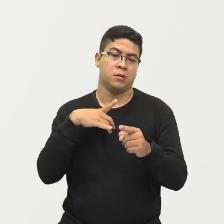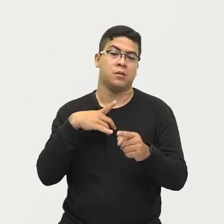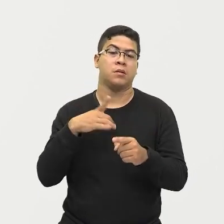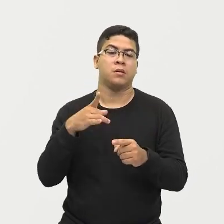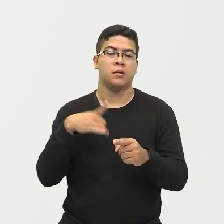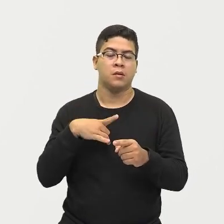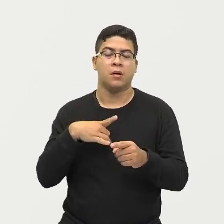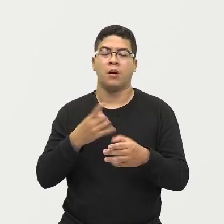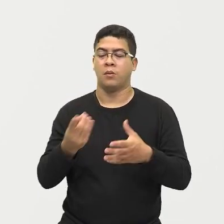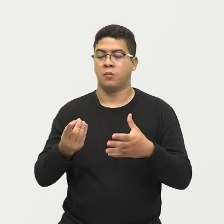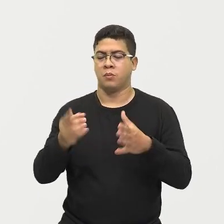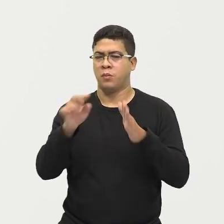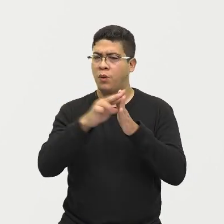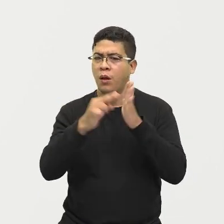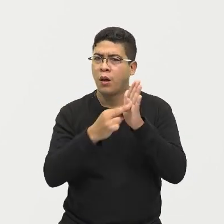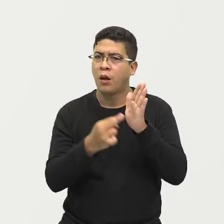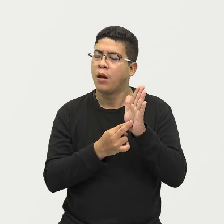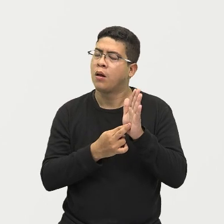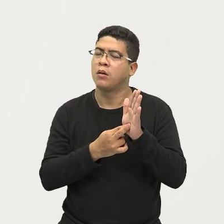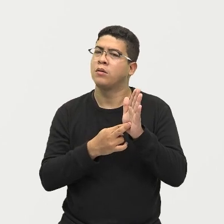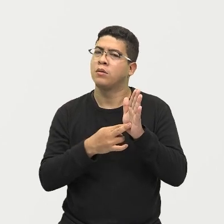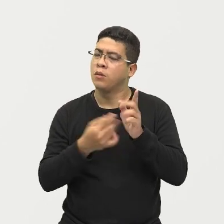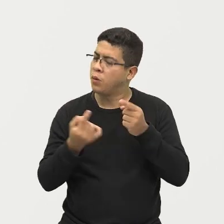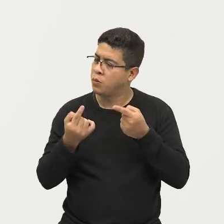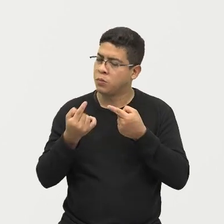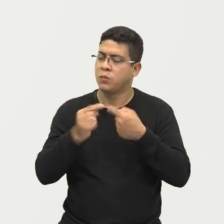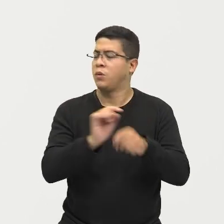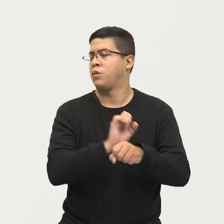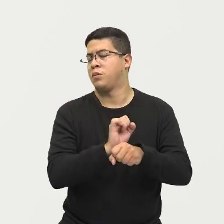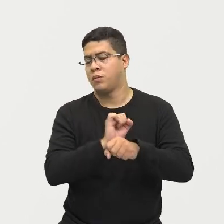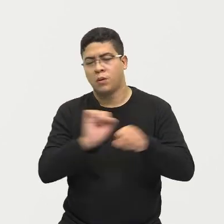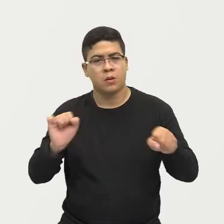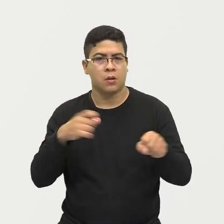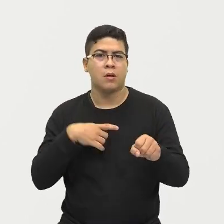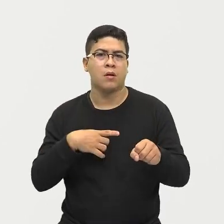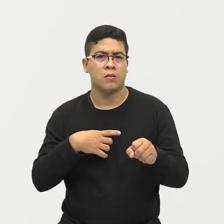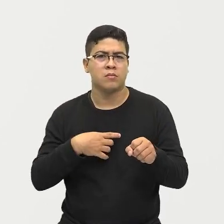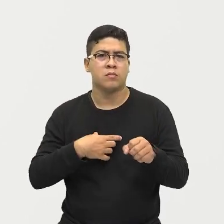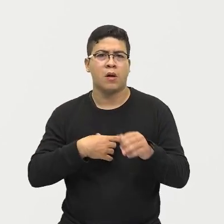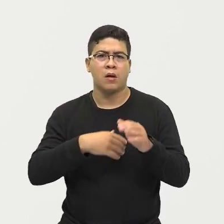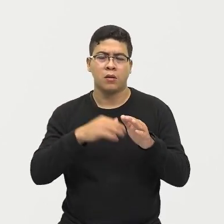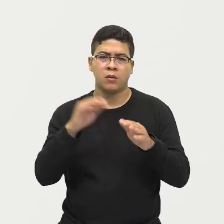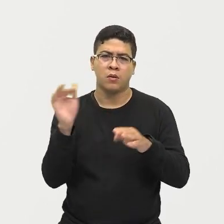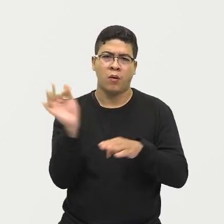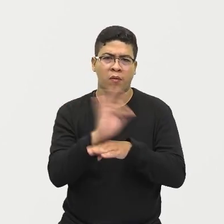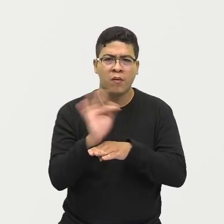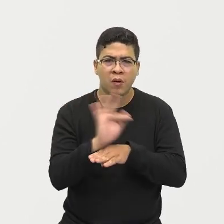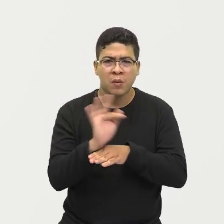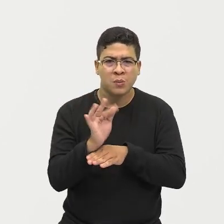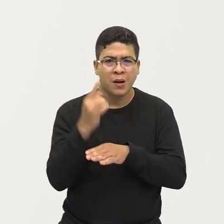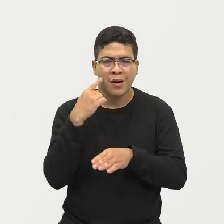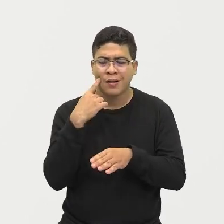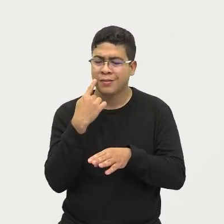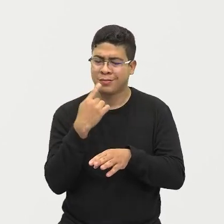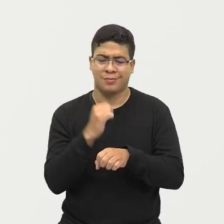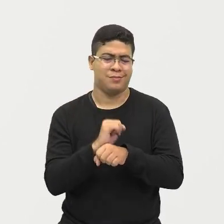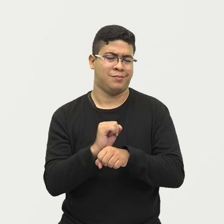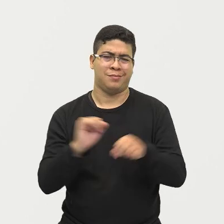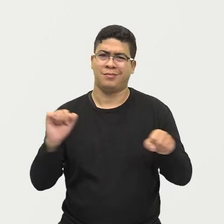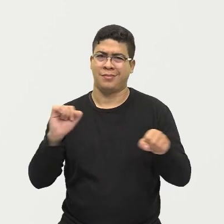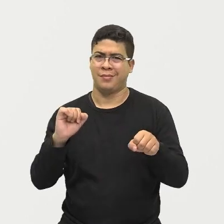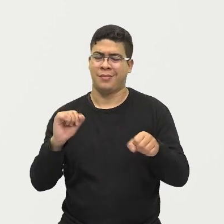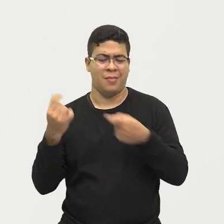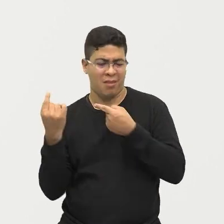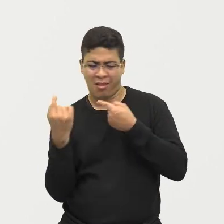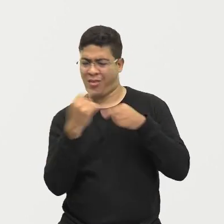as regras do parnasianismo, a formalidade. Poderíamos dizer assim que ele é contra totalmente essas regras,